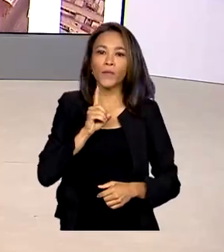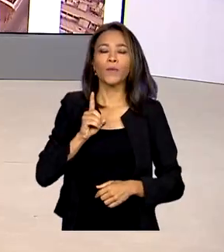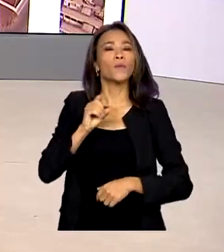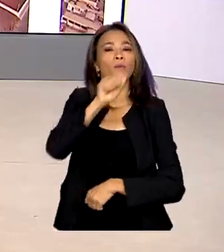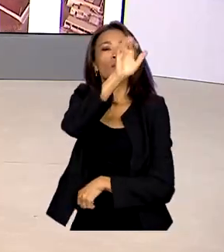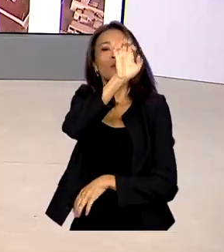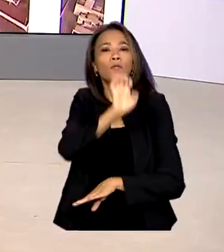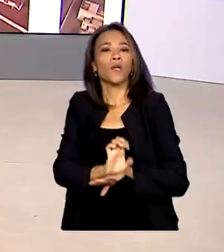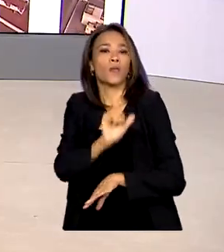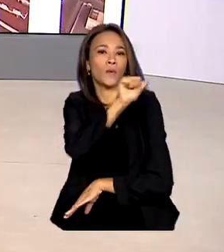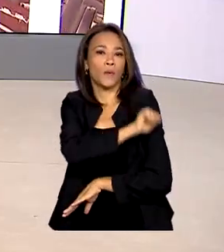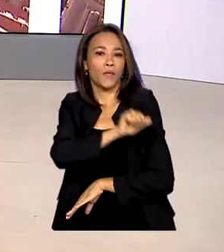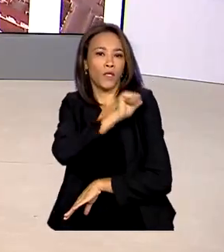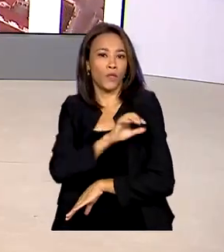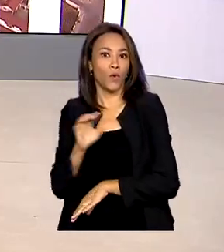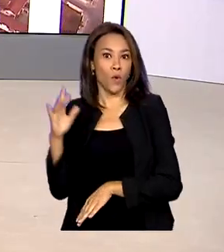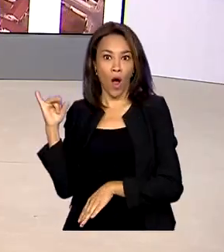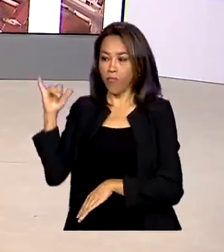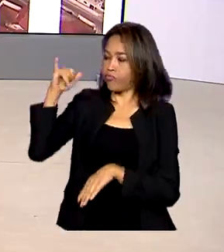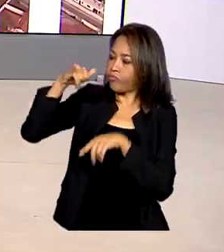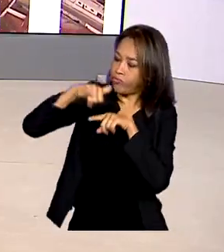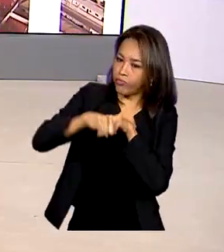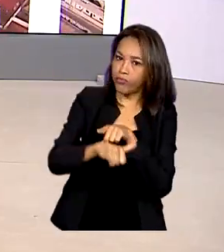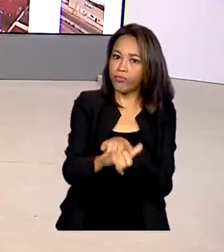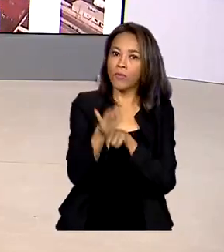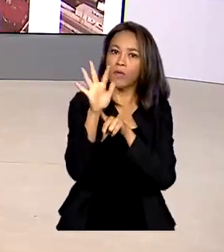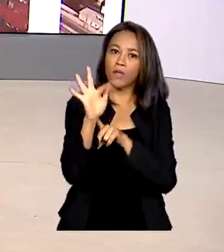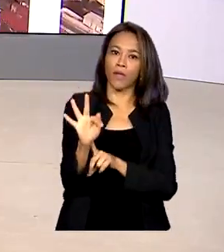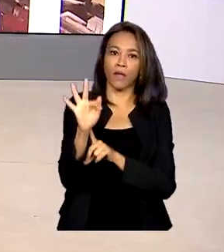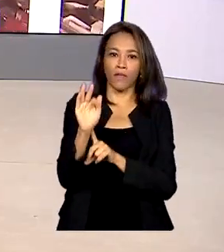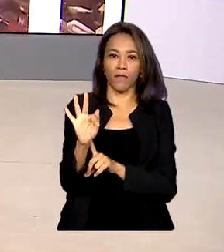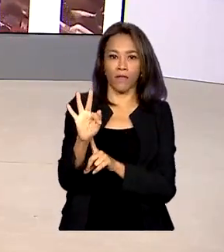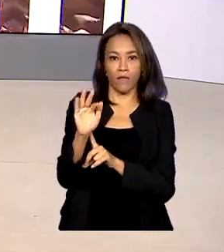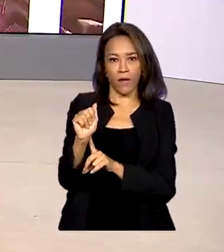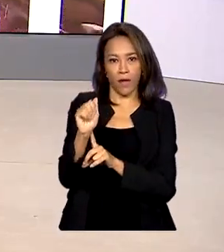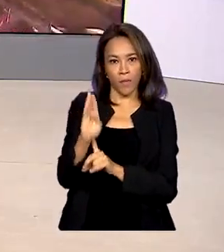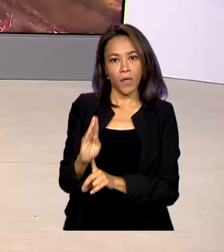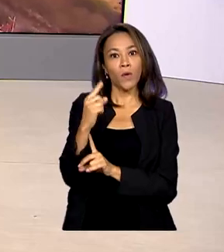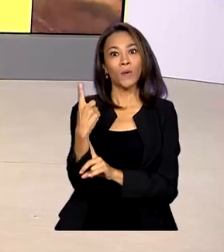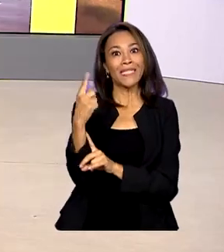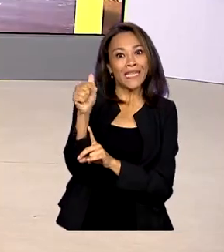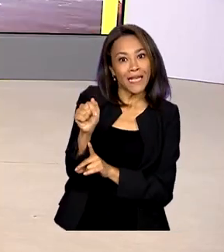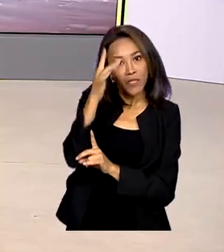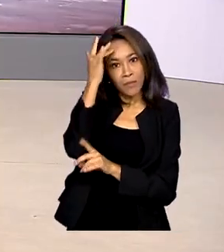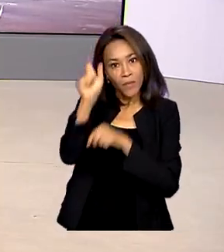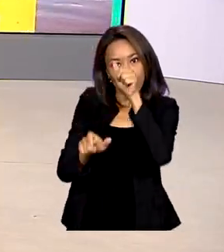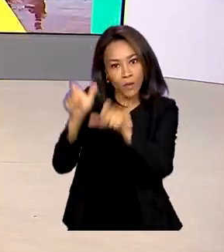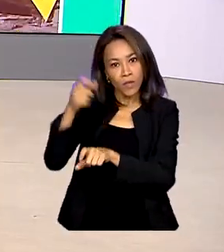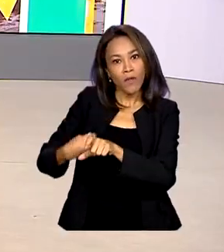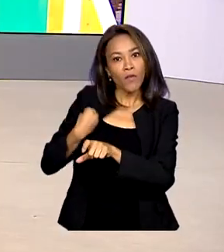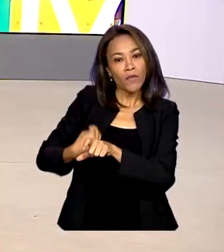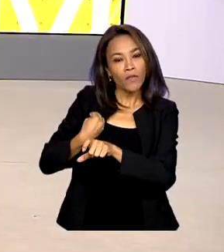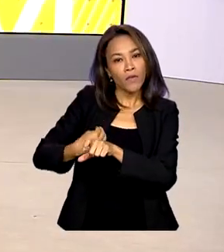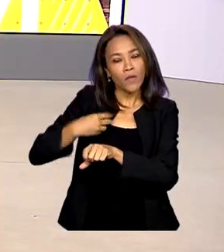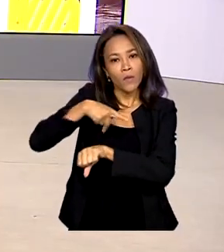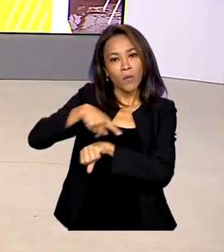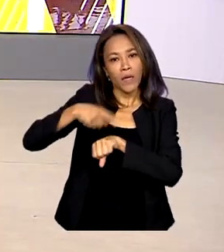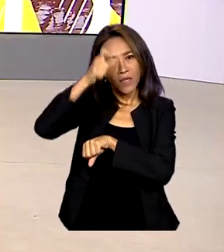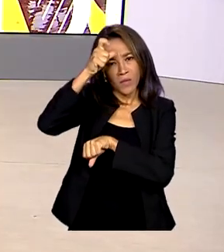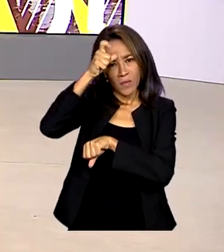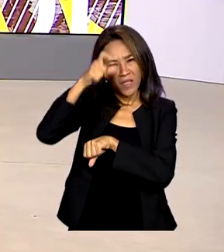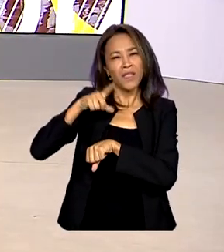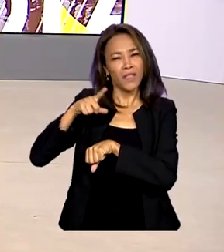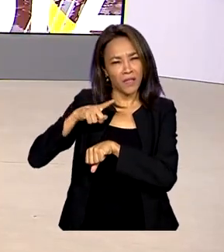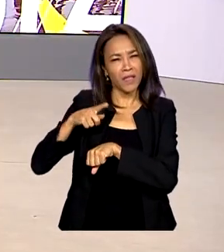um avião da Força Aérea Brasileira com 17 pessoas que estavam na Turquia e foram afetadas pelo